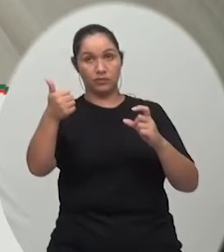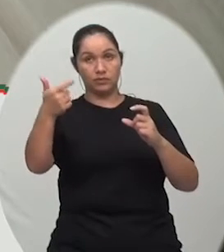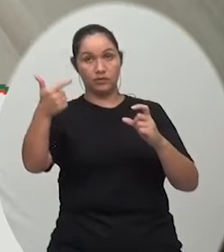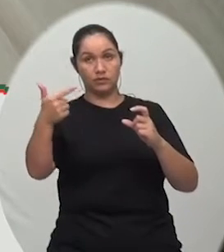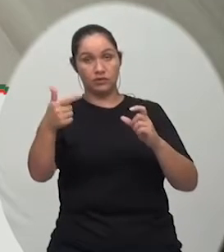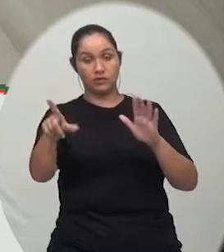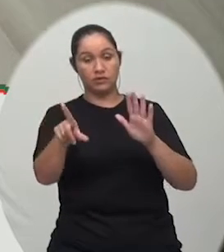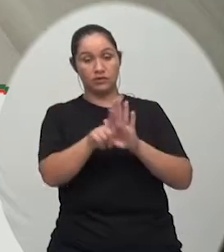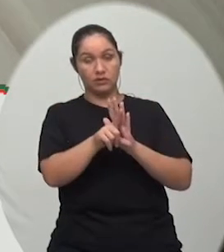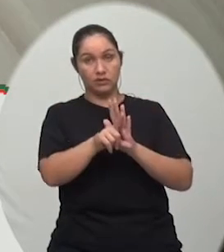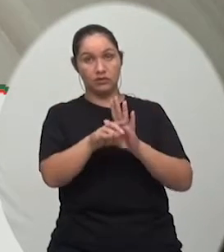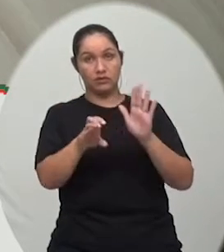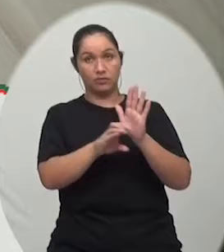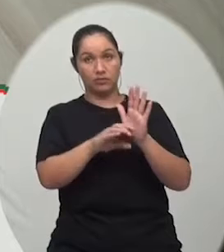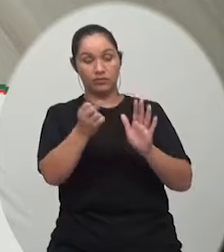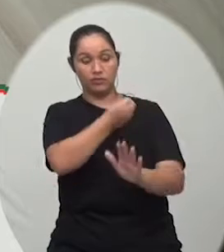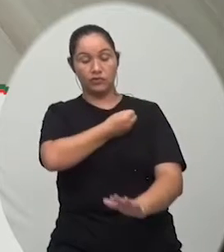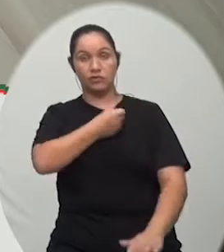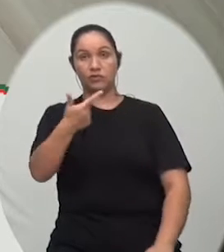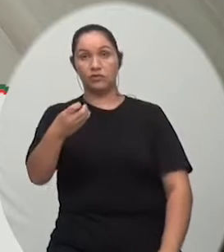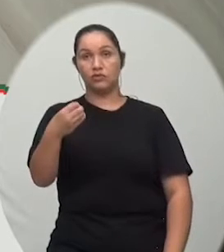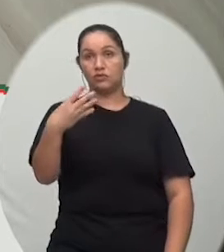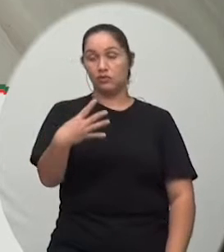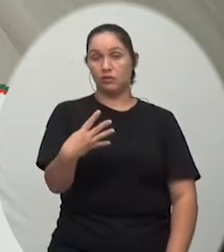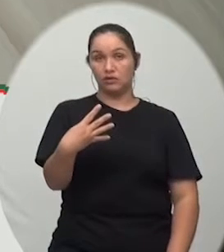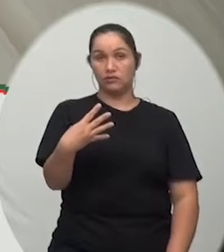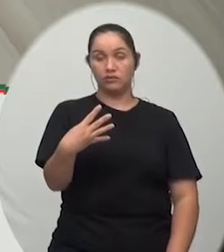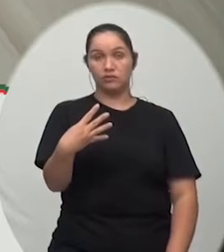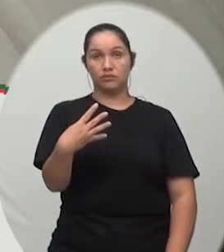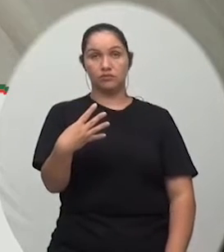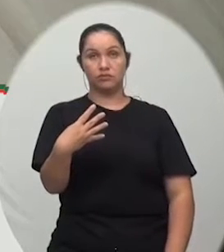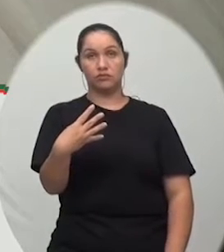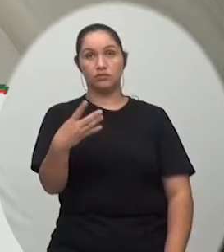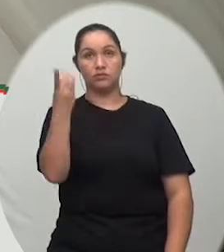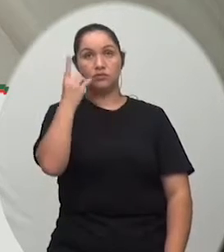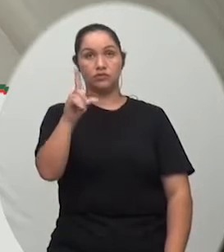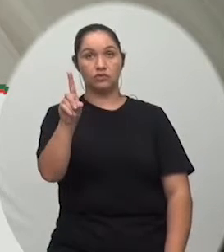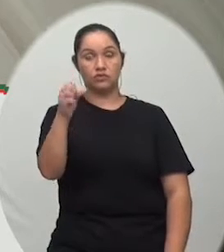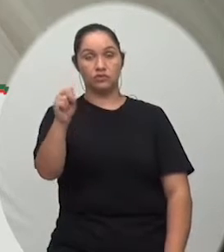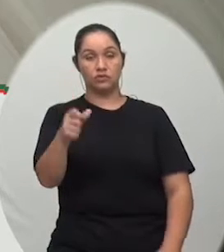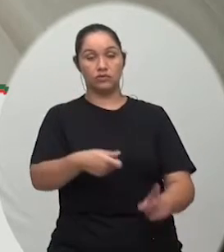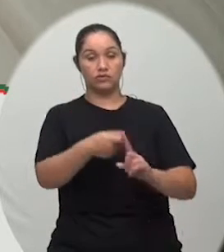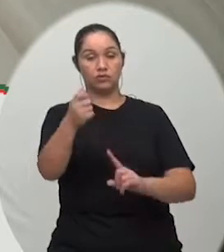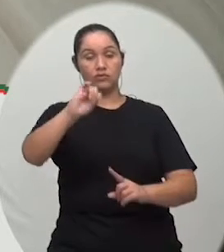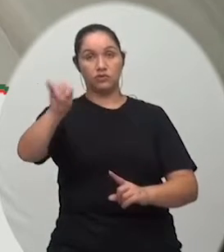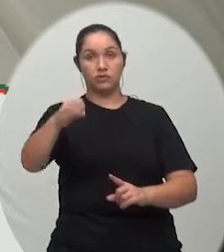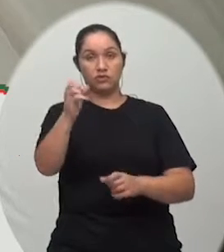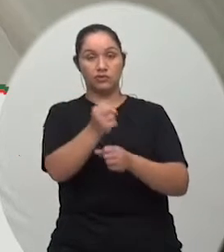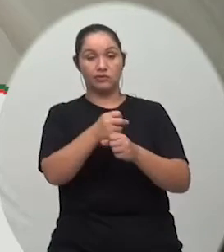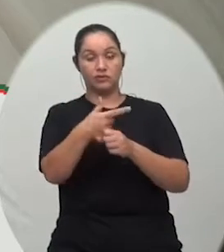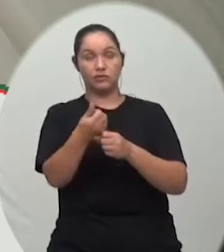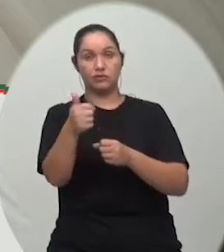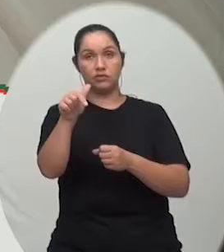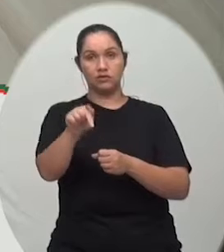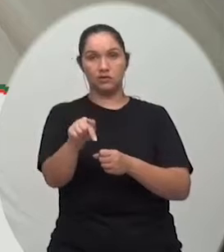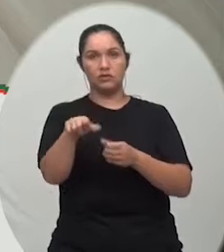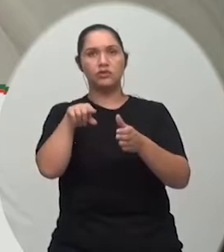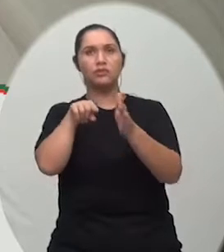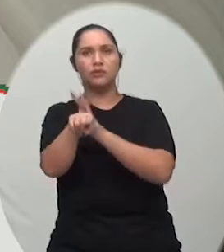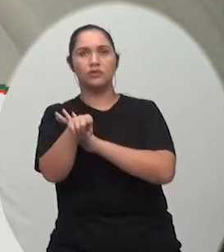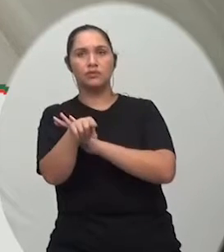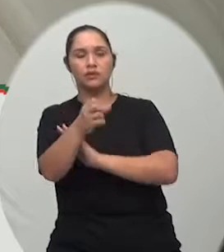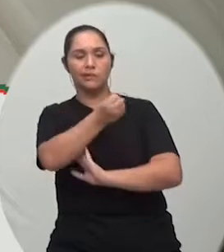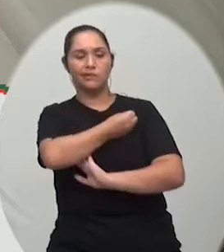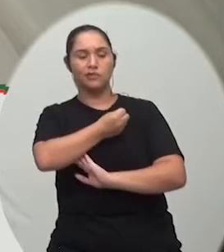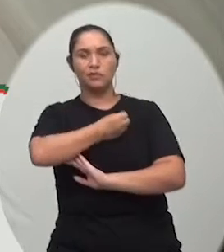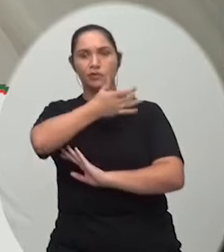Lei Complementar número 204/17, de 18 de janeiro de 2017. Primeiro, qual o número efetivo